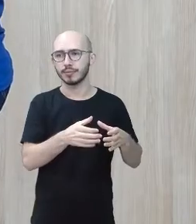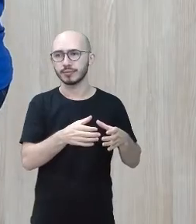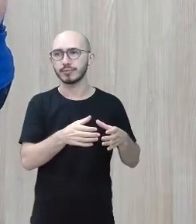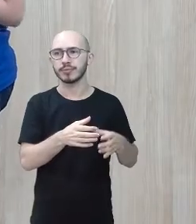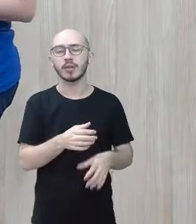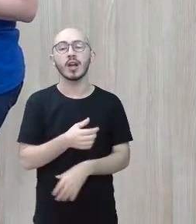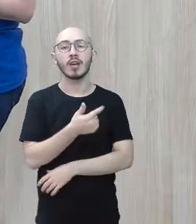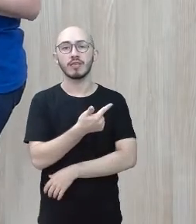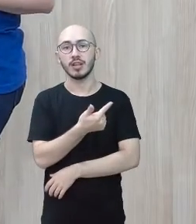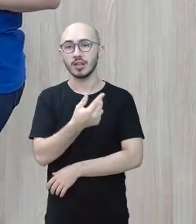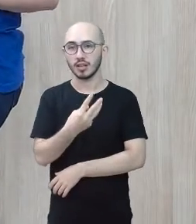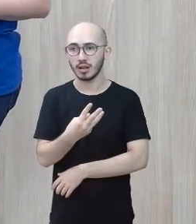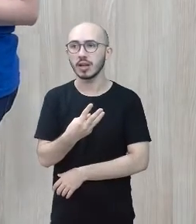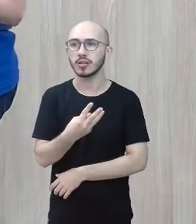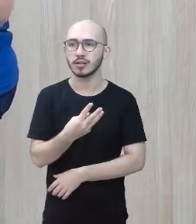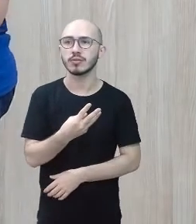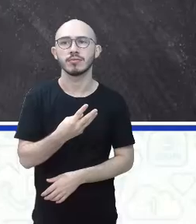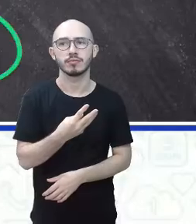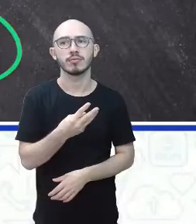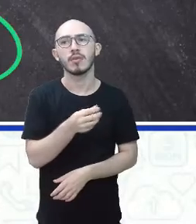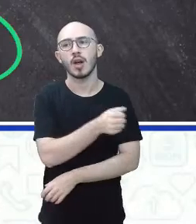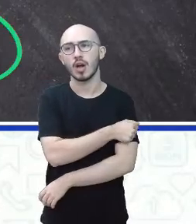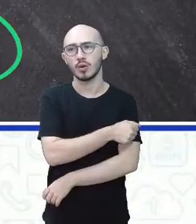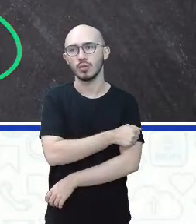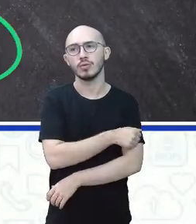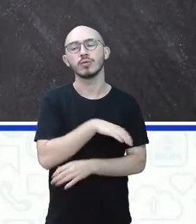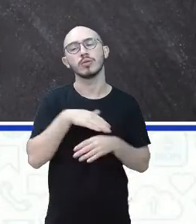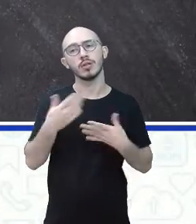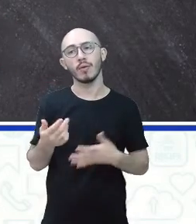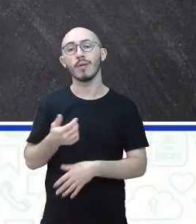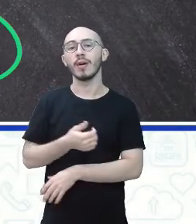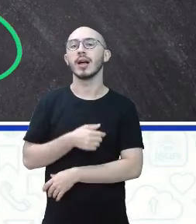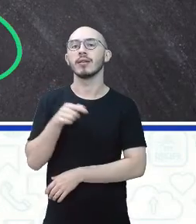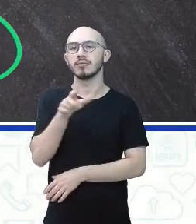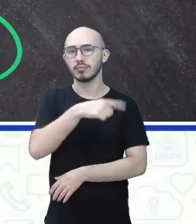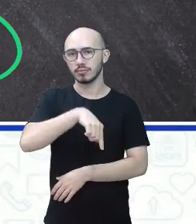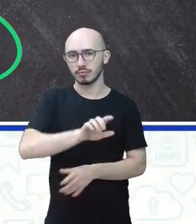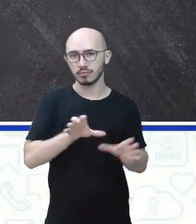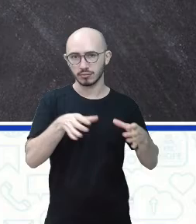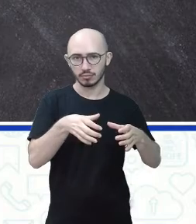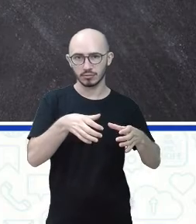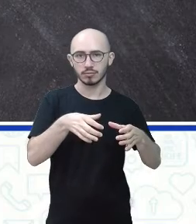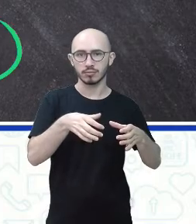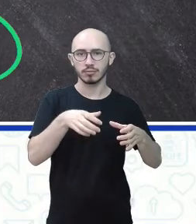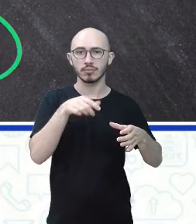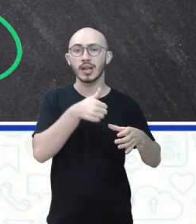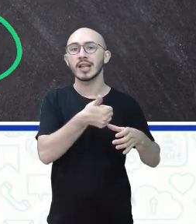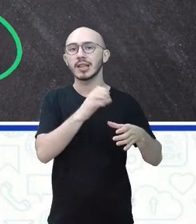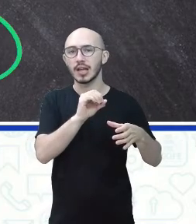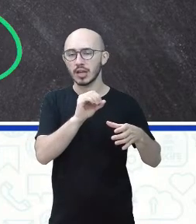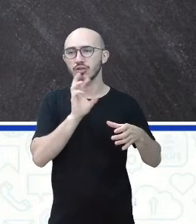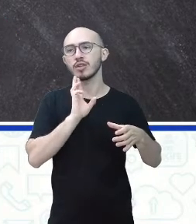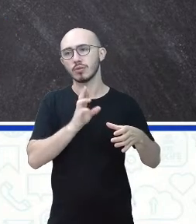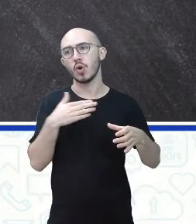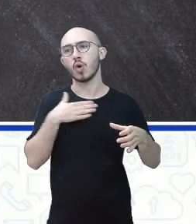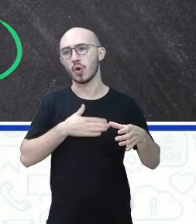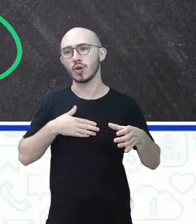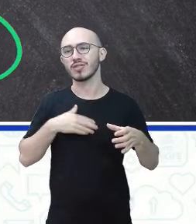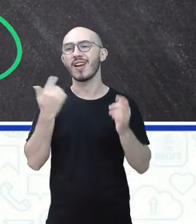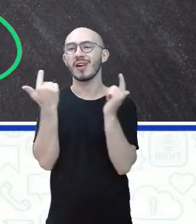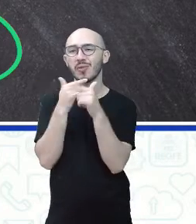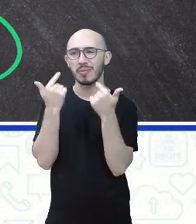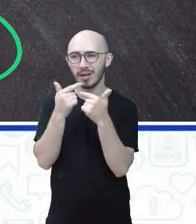dos 23 alunos que tem ali, ó, 10 alunos responderam que gostavam de comédia. 8 responderam que gostavam